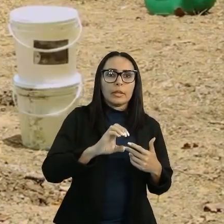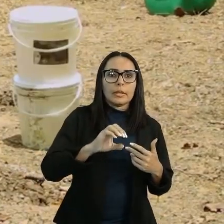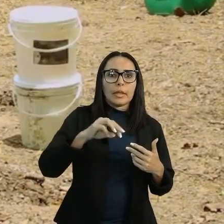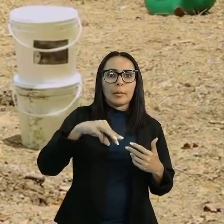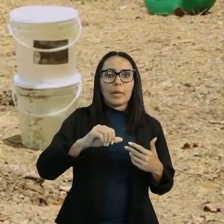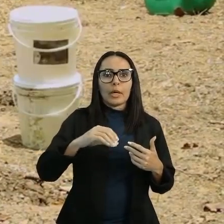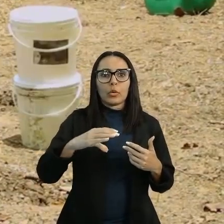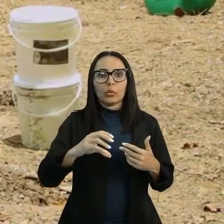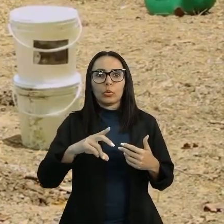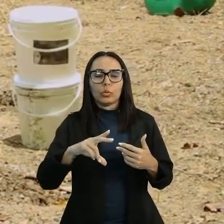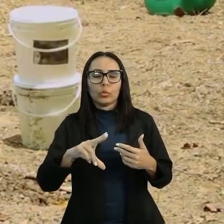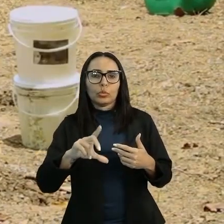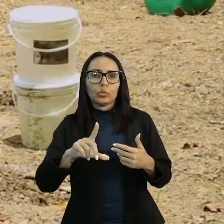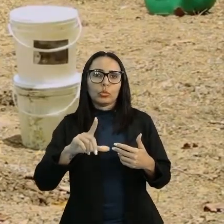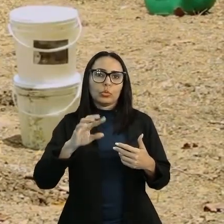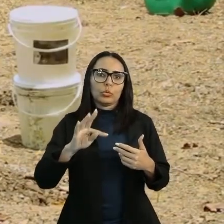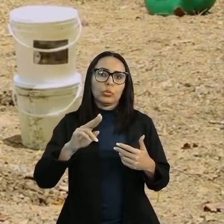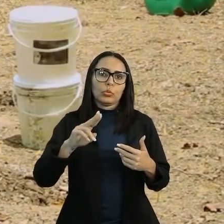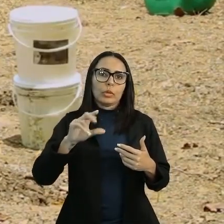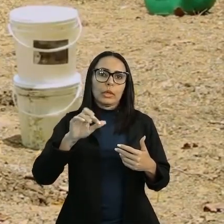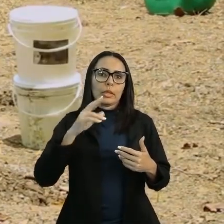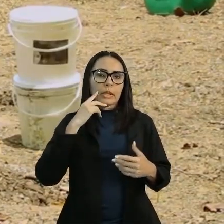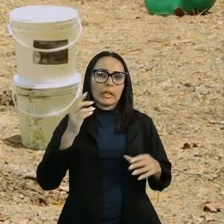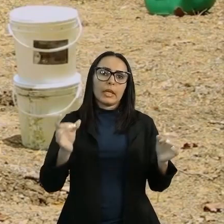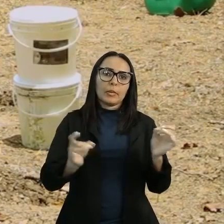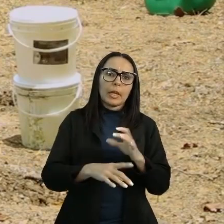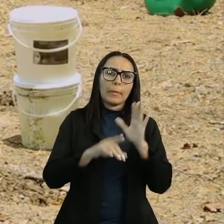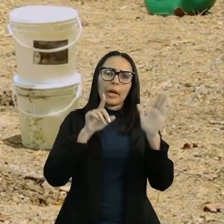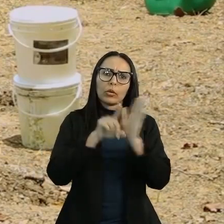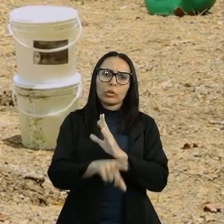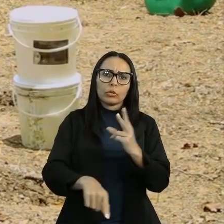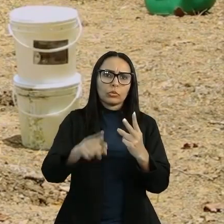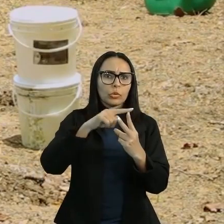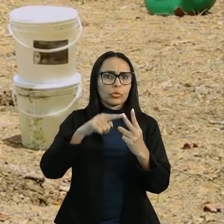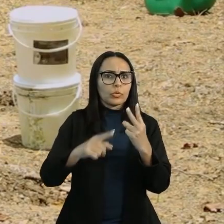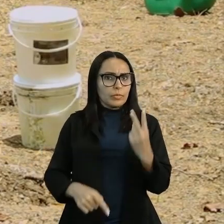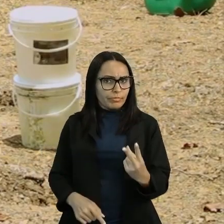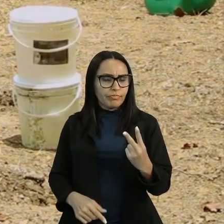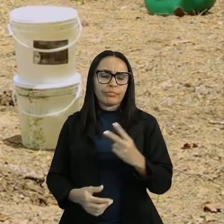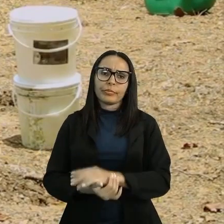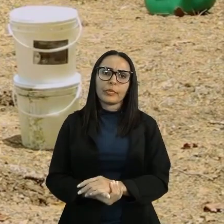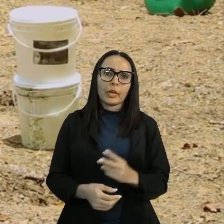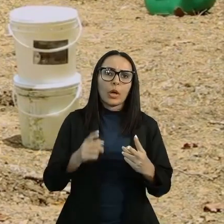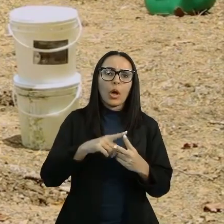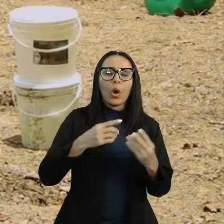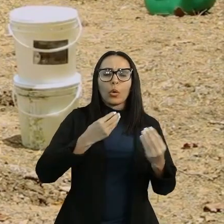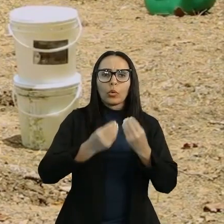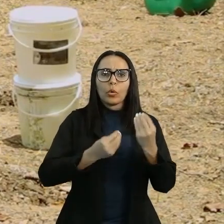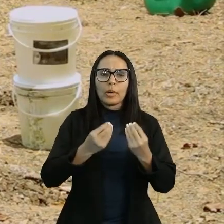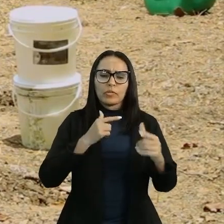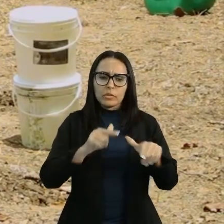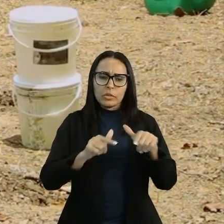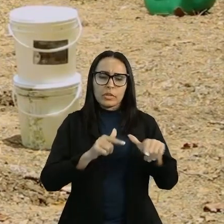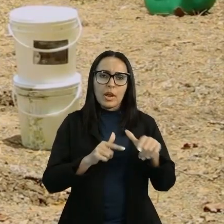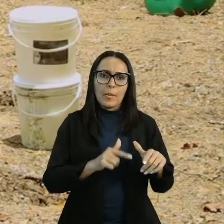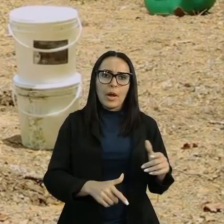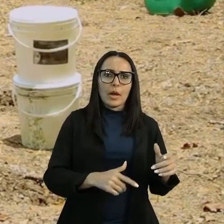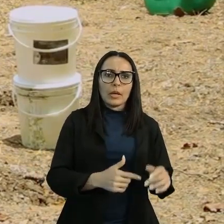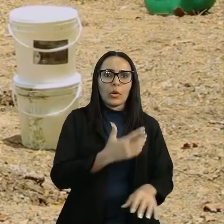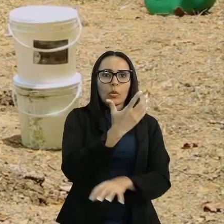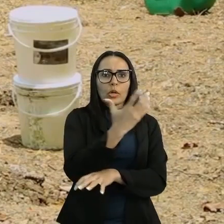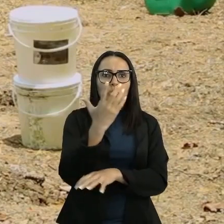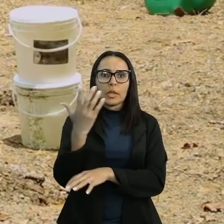que está acompanhando, vem para cá, tem a experiência de voluntariado, é muito incrível e tenho certeza que vai enriquecer a sua